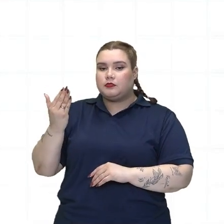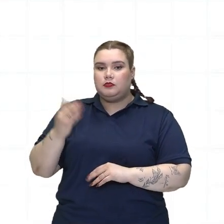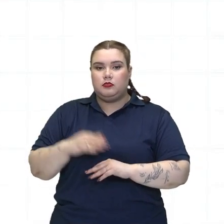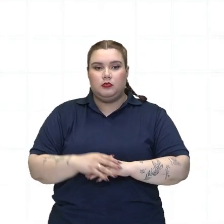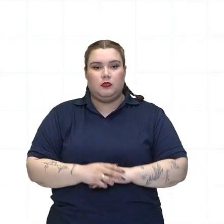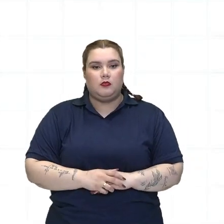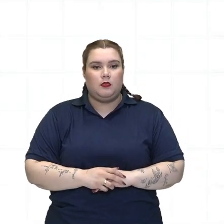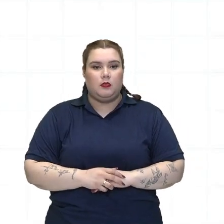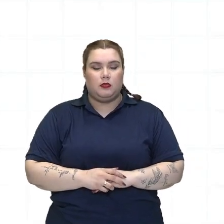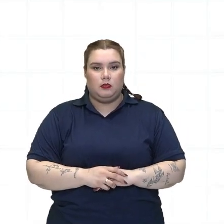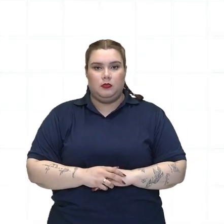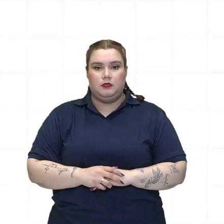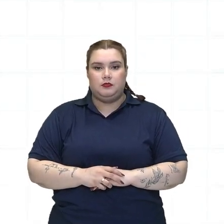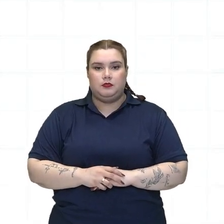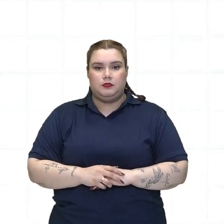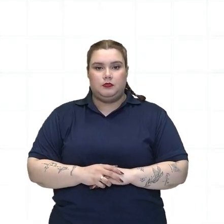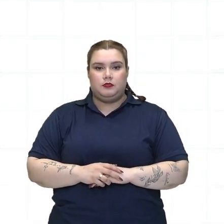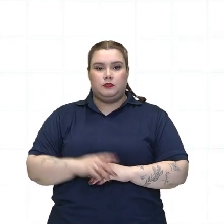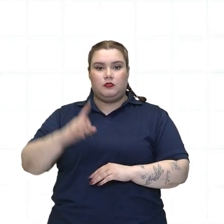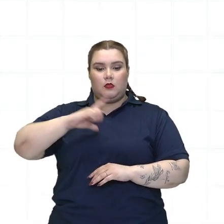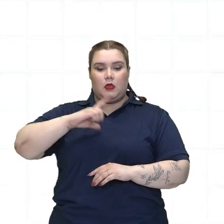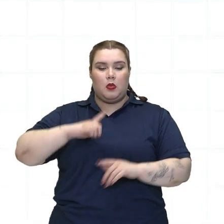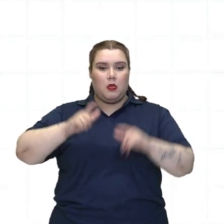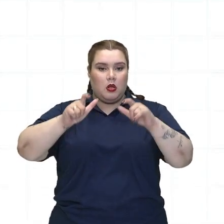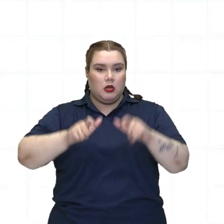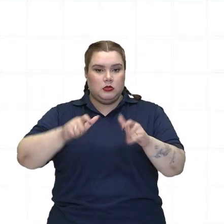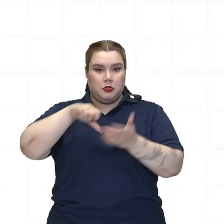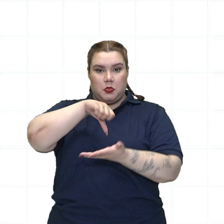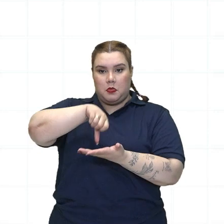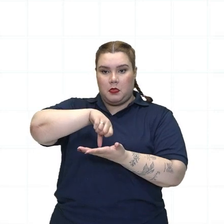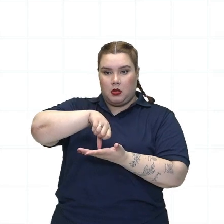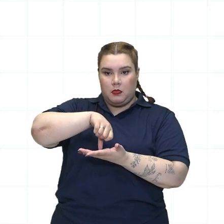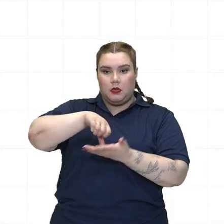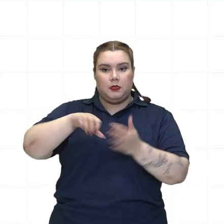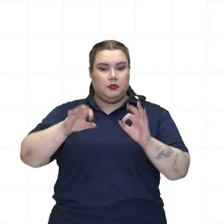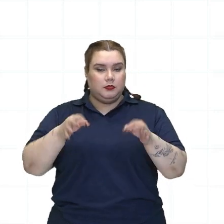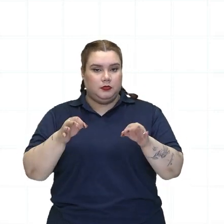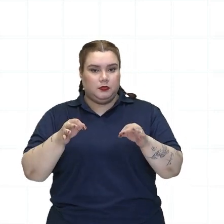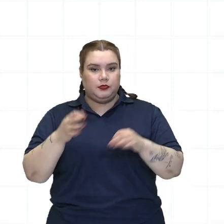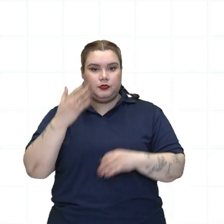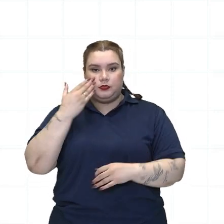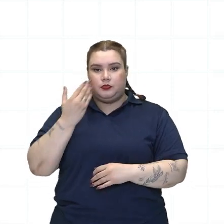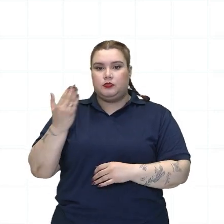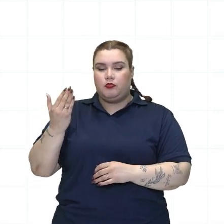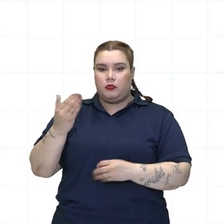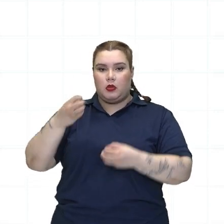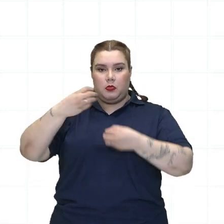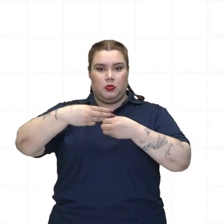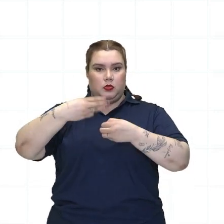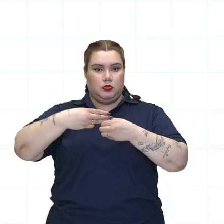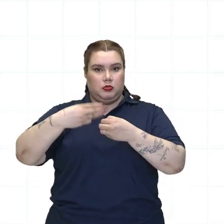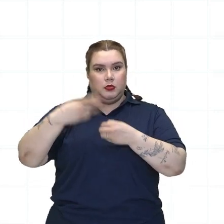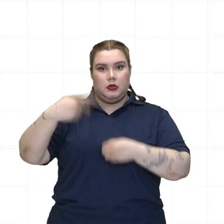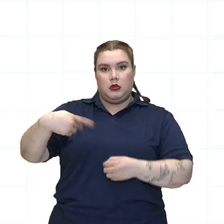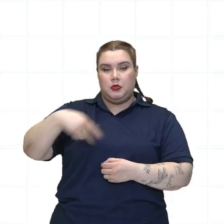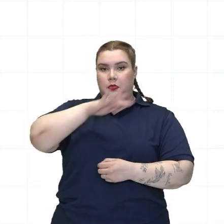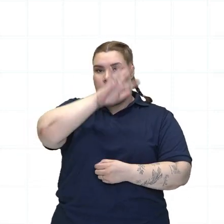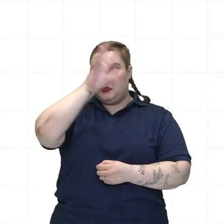mãos uma localização aqui de um município aqui do nosso Amazonas,